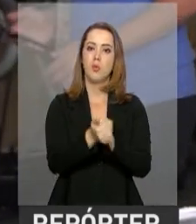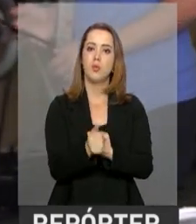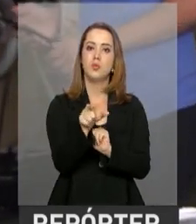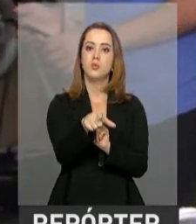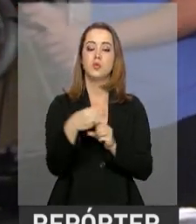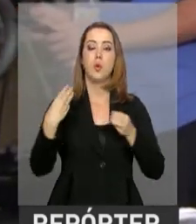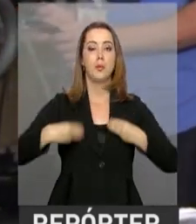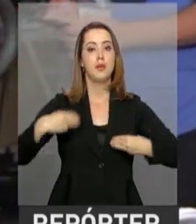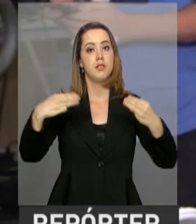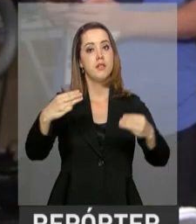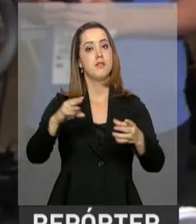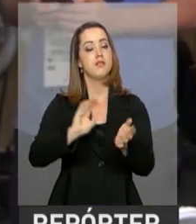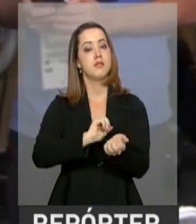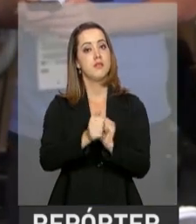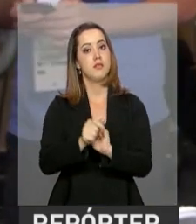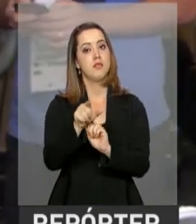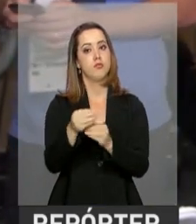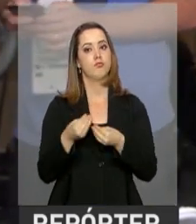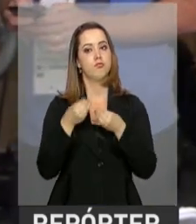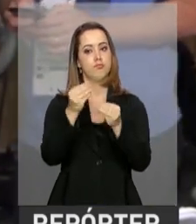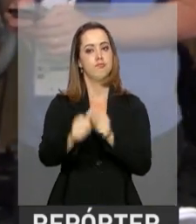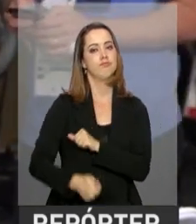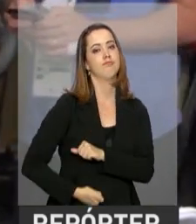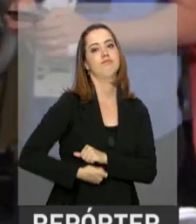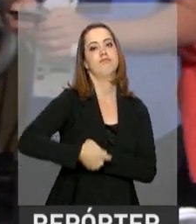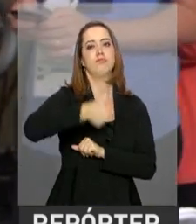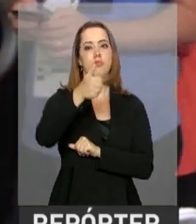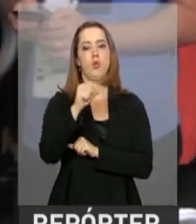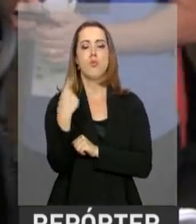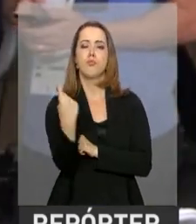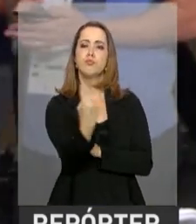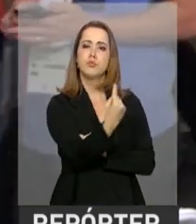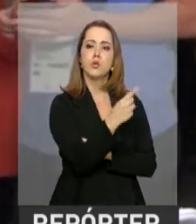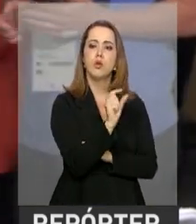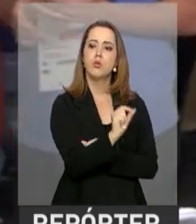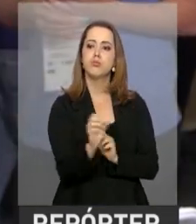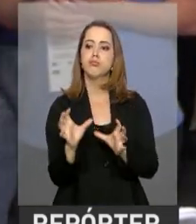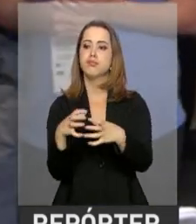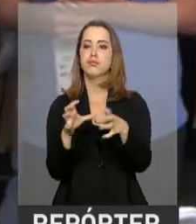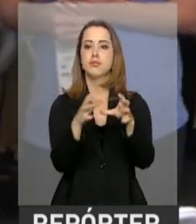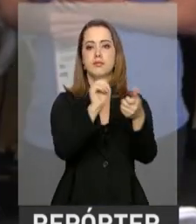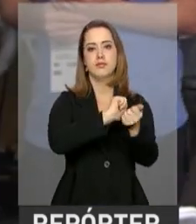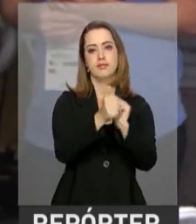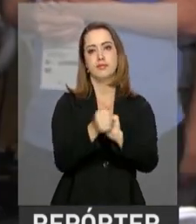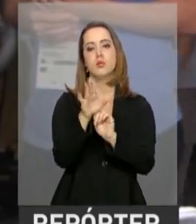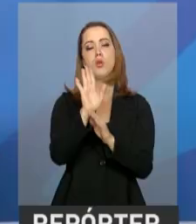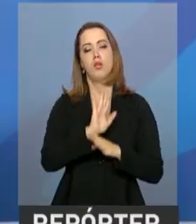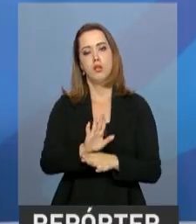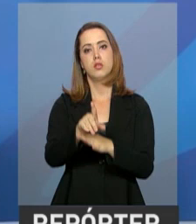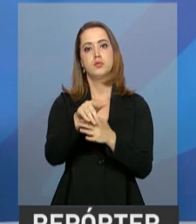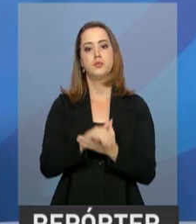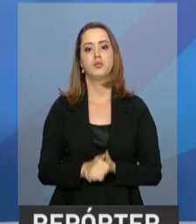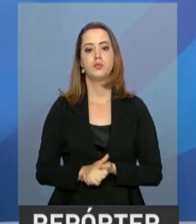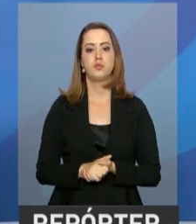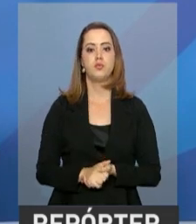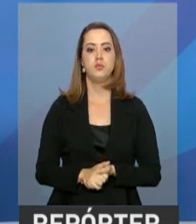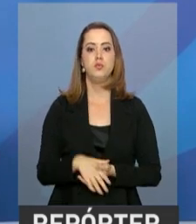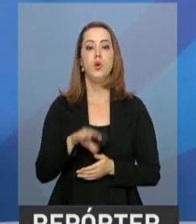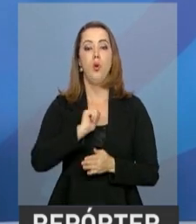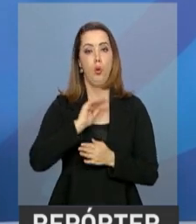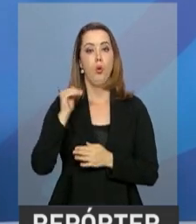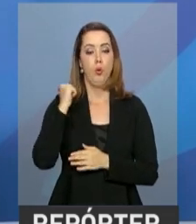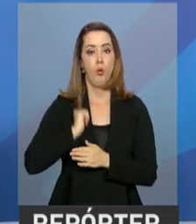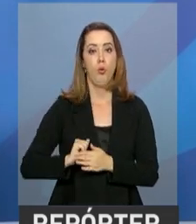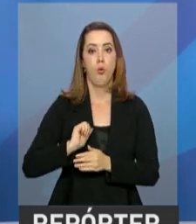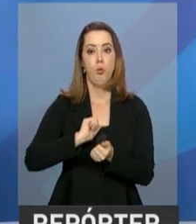Ministério do Esporte é dado aos melhores colocados em cada modalidade e ajudou na preparação para os jogos o bolsa atleta é uma segurança